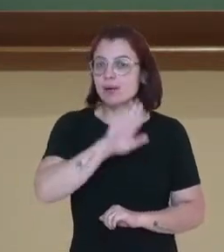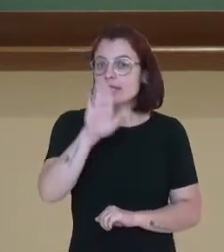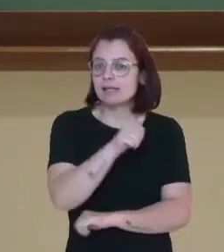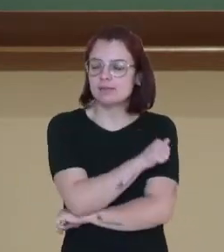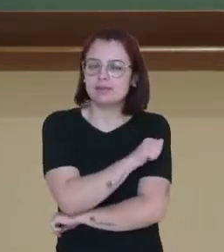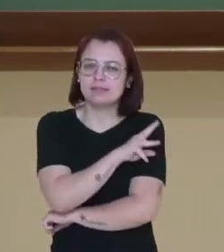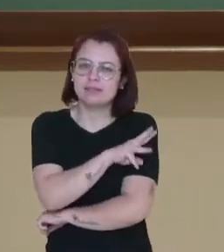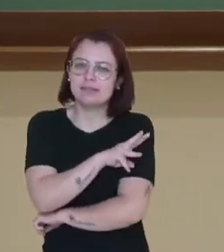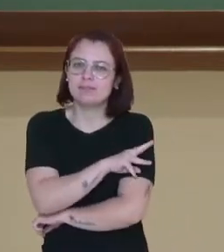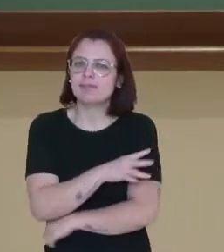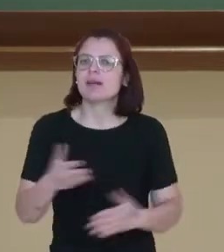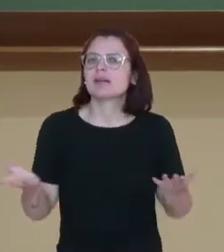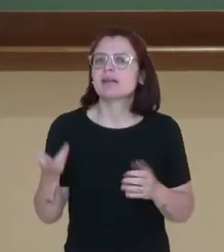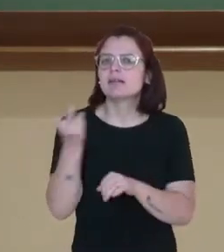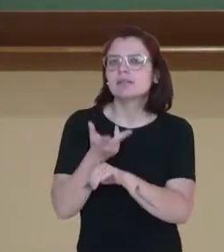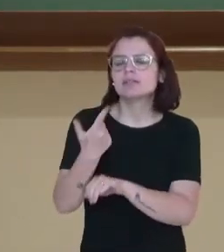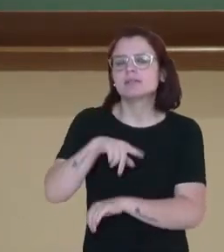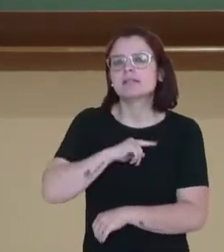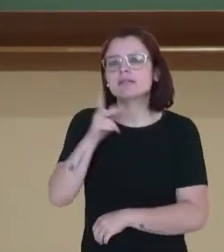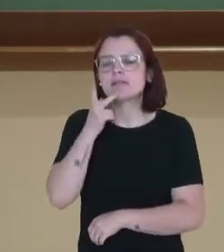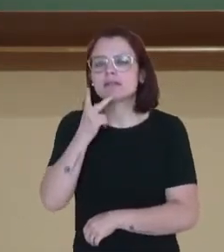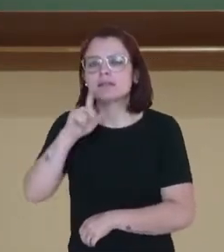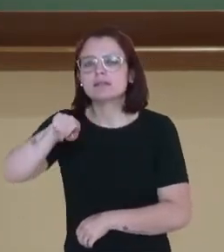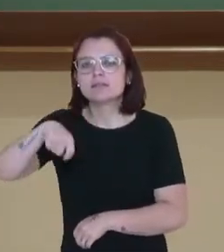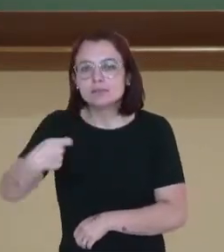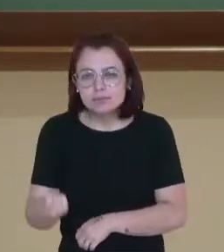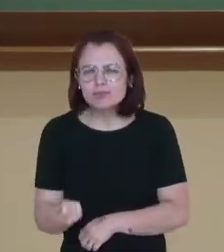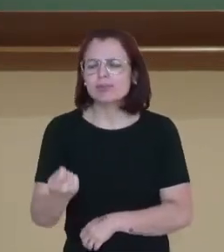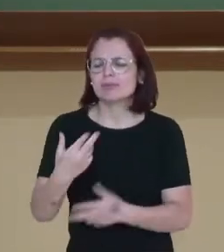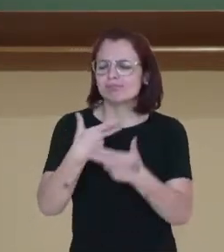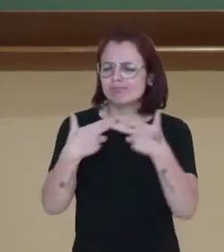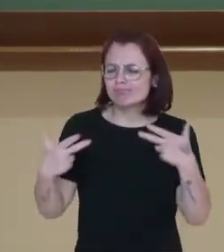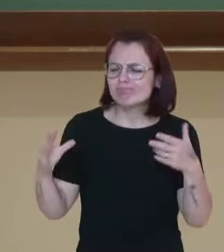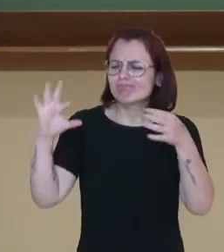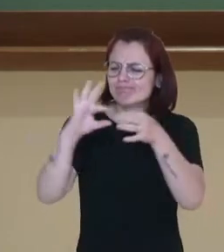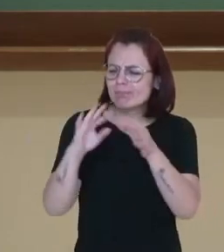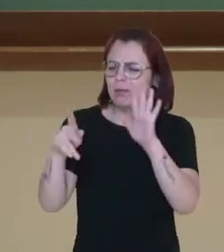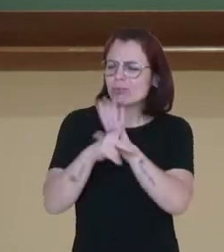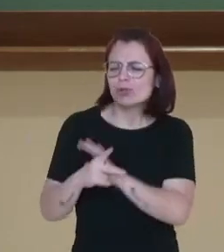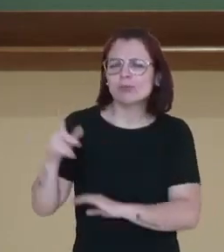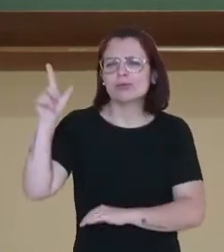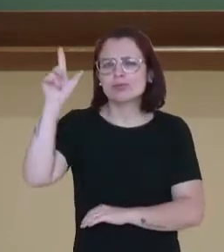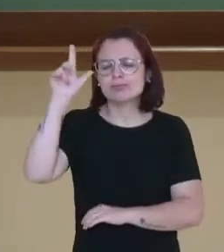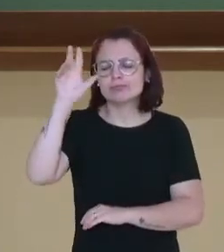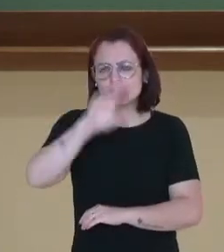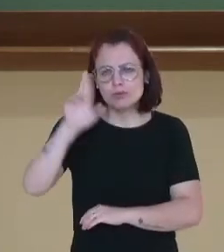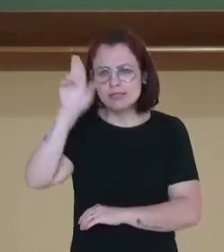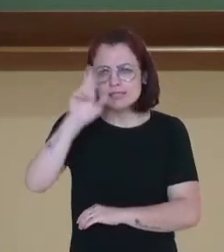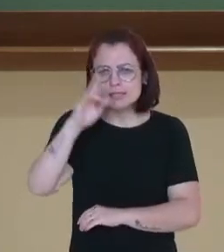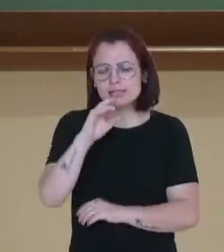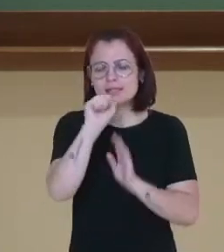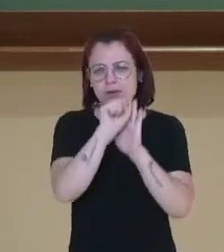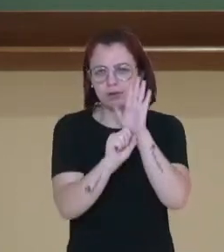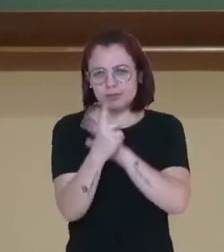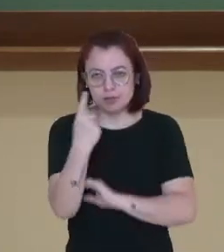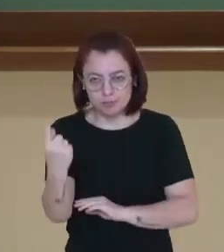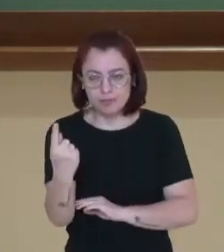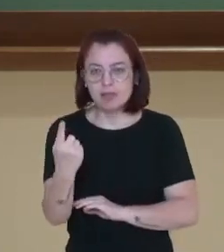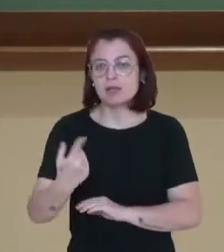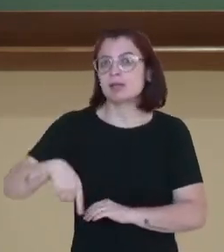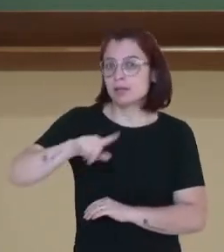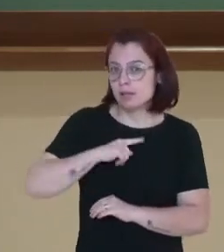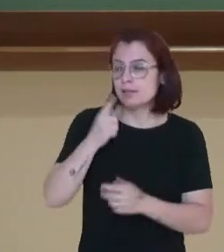estudantes da terceira série. Nesse vídeo vamos abordar questões ligadas à formatação da Rússia em pleno século XXI. Para que isso seja atingido,